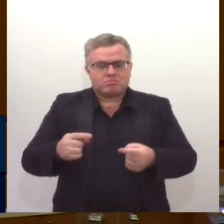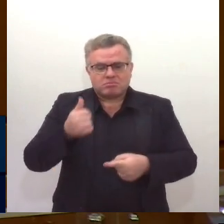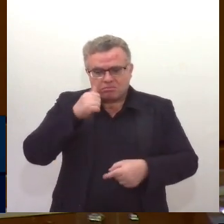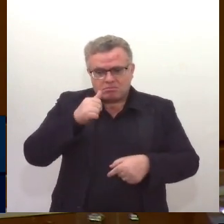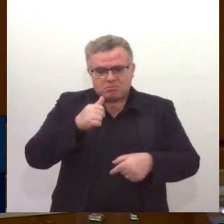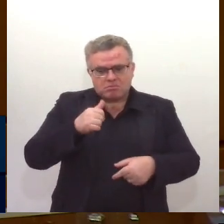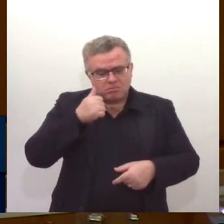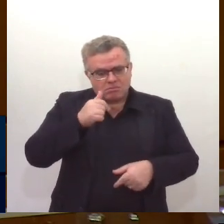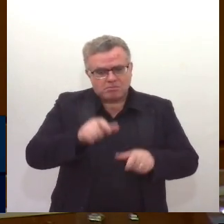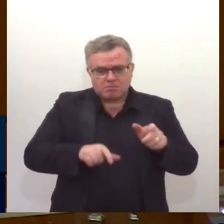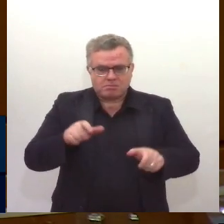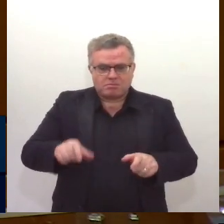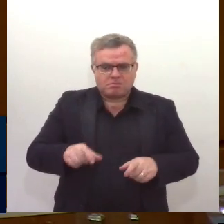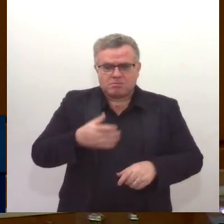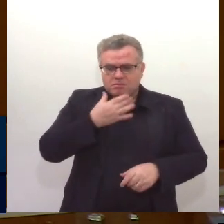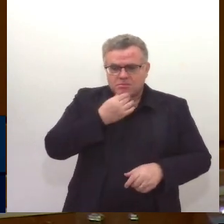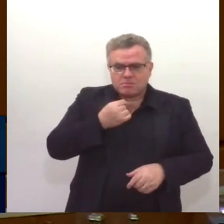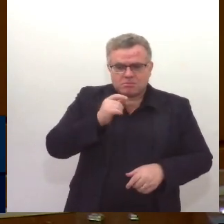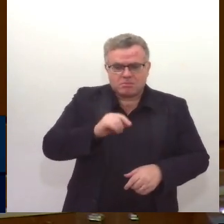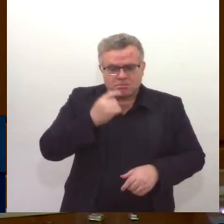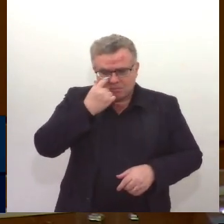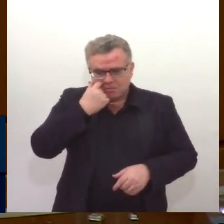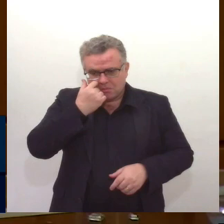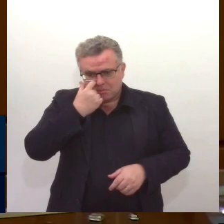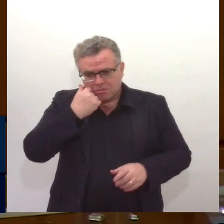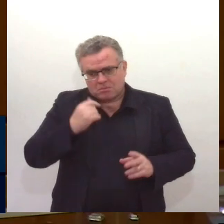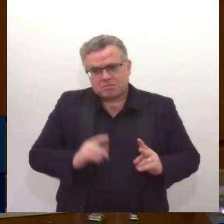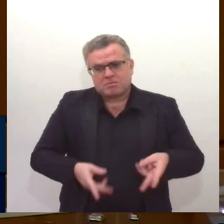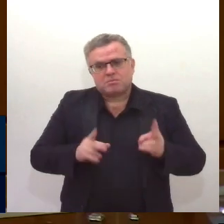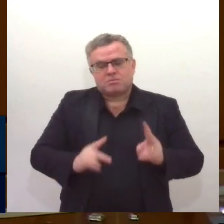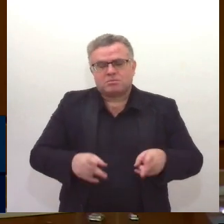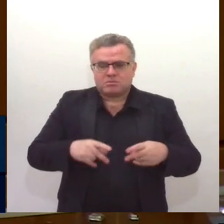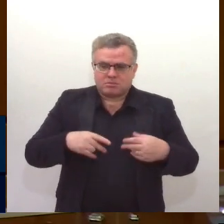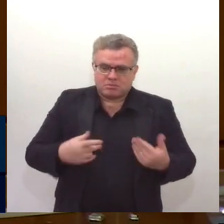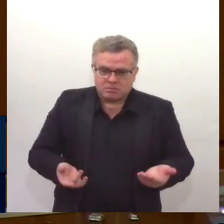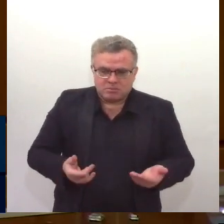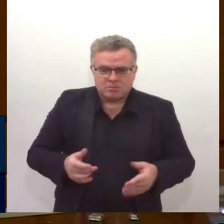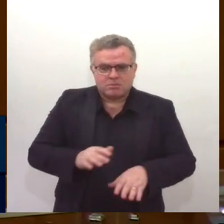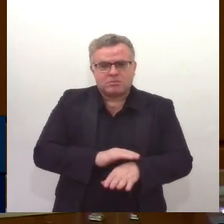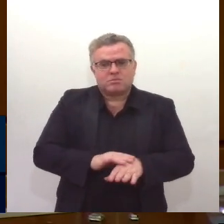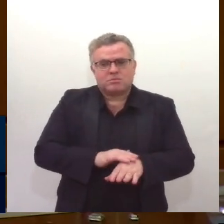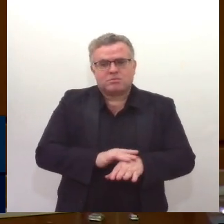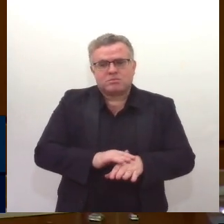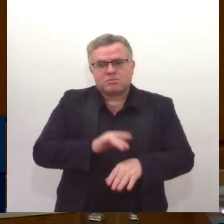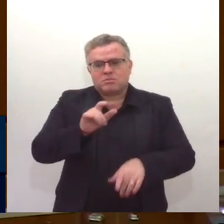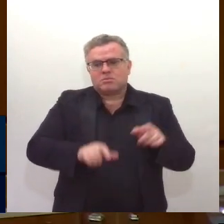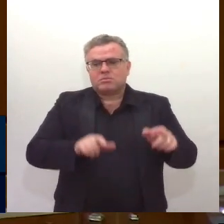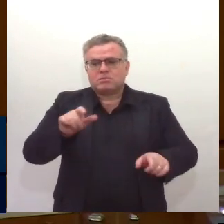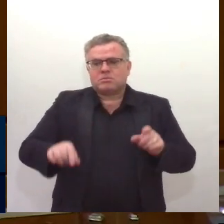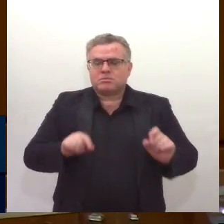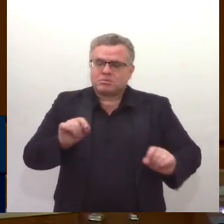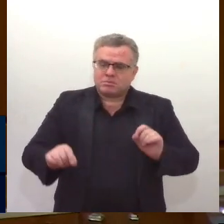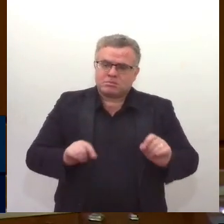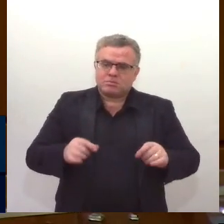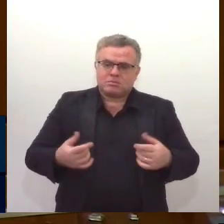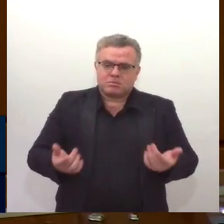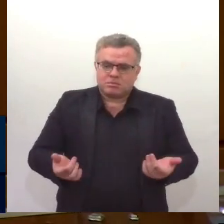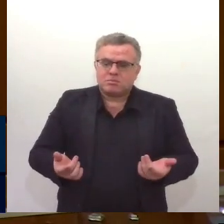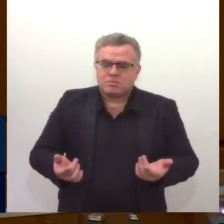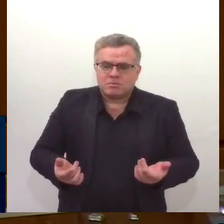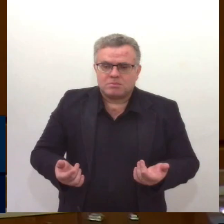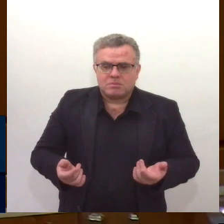homens, se utilizarem da cor da pele das pessoas, esse discurso